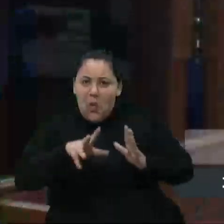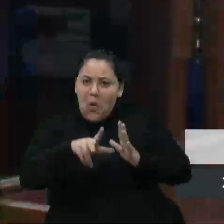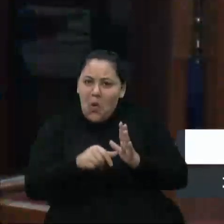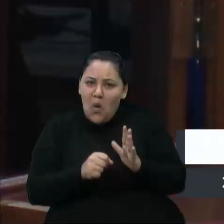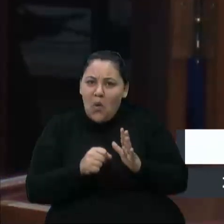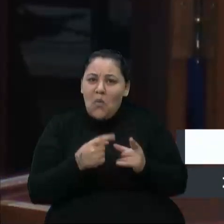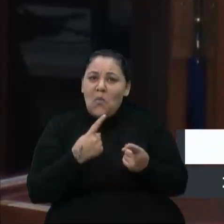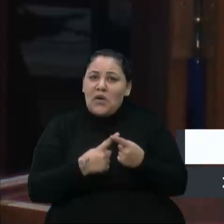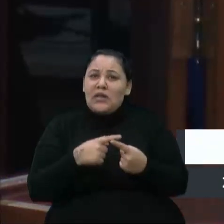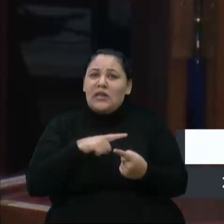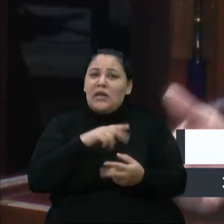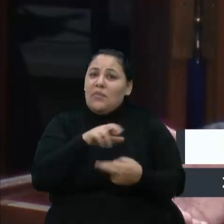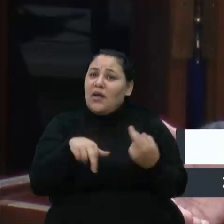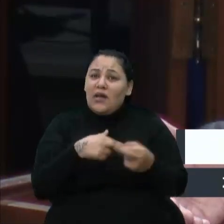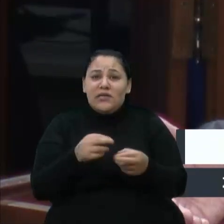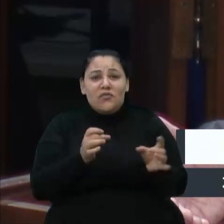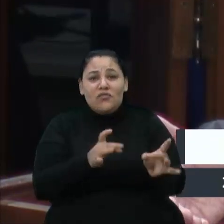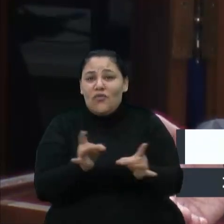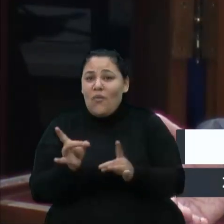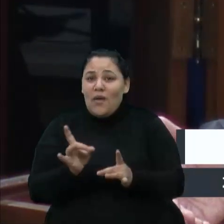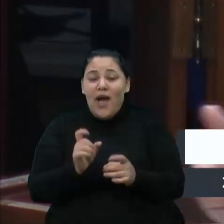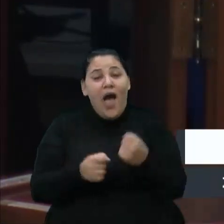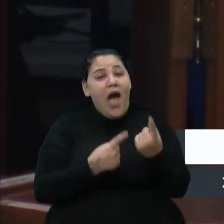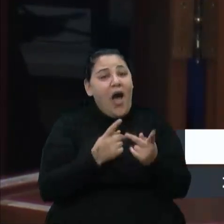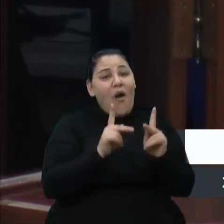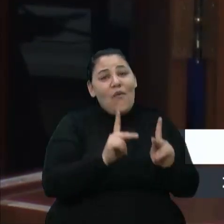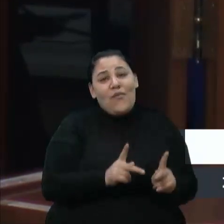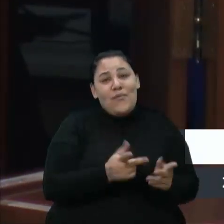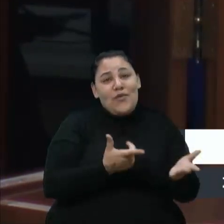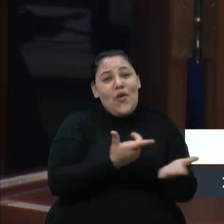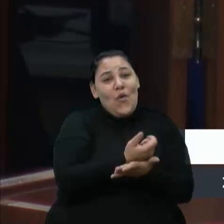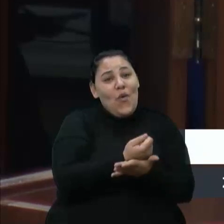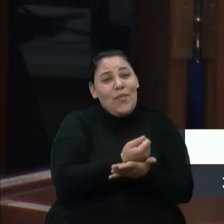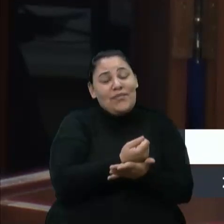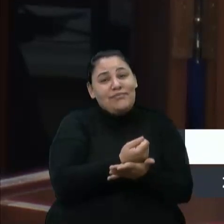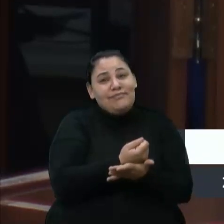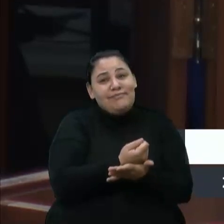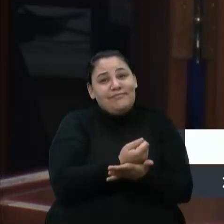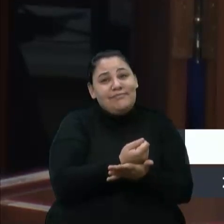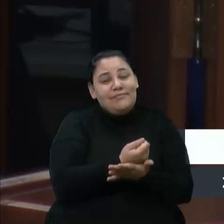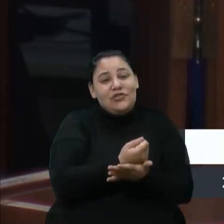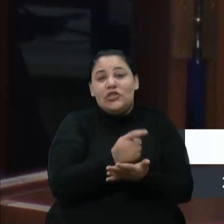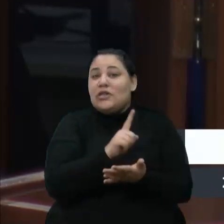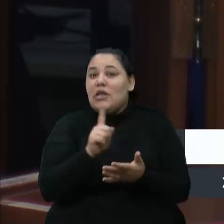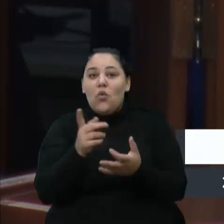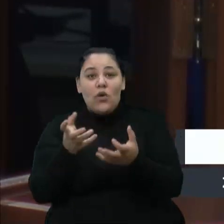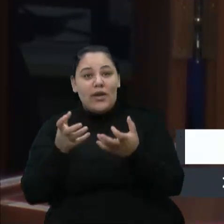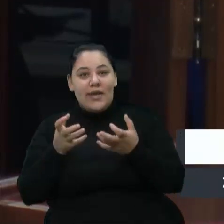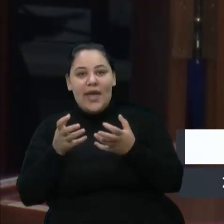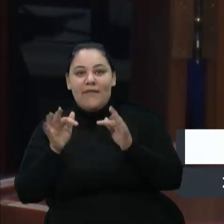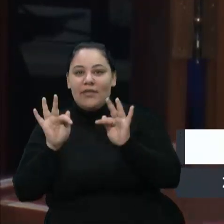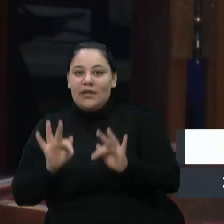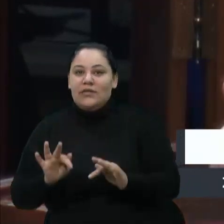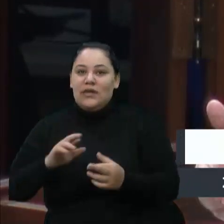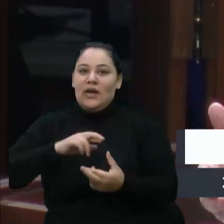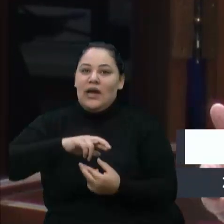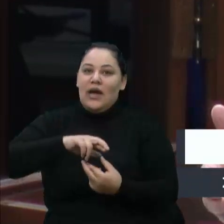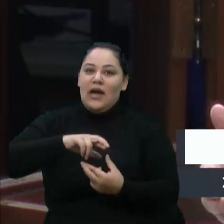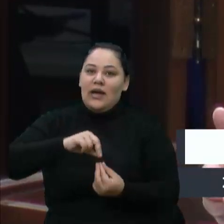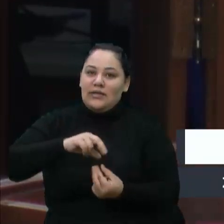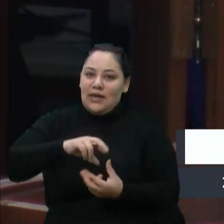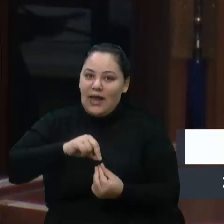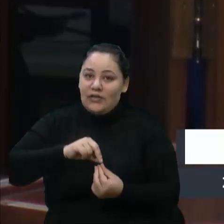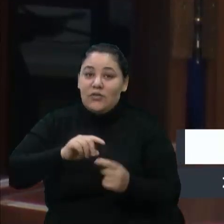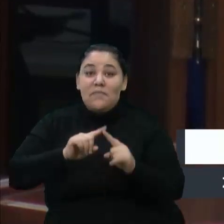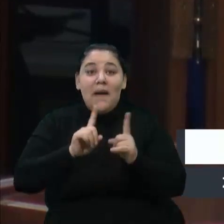relação comercial que alguém está comprando esse material. E a gente não quer acabar com a reciclagem desse material, desde que ela seja